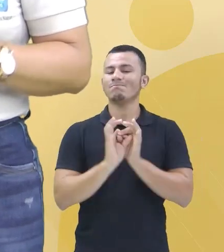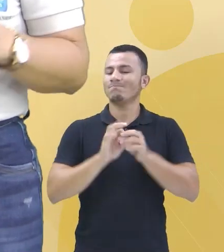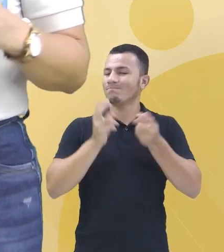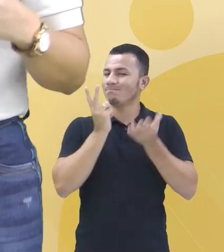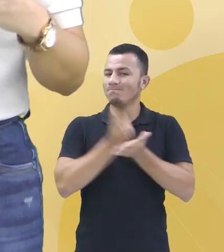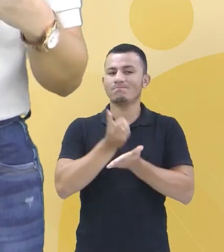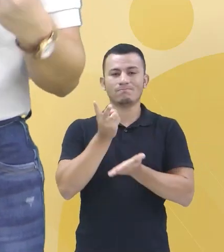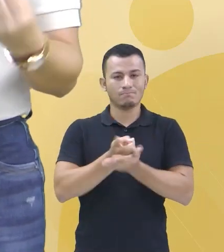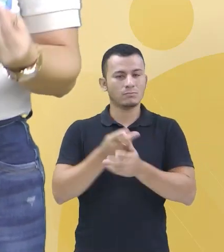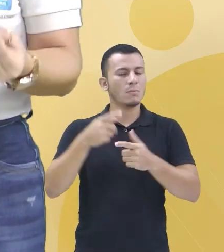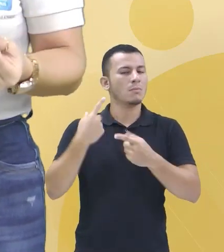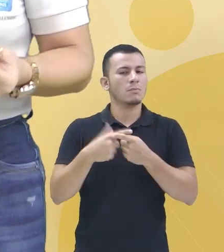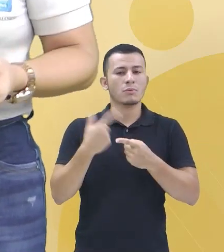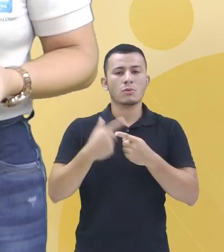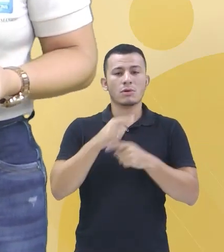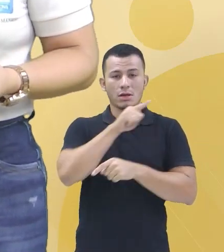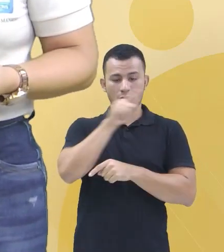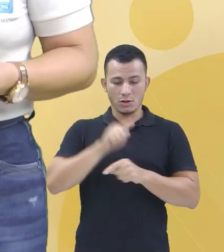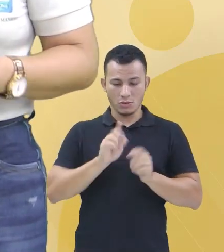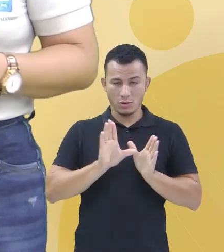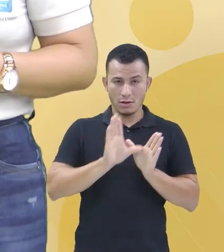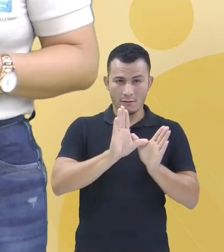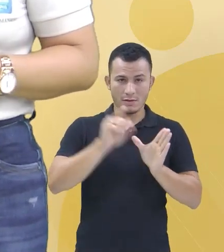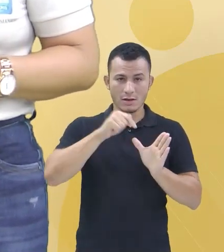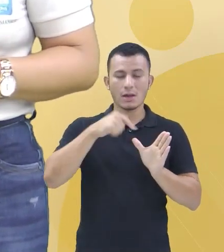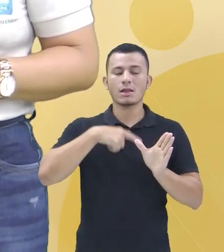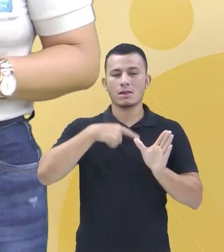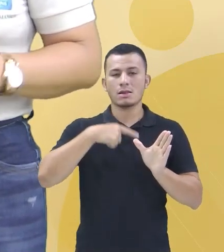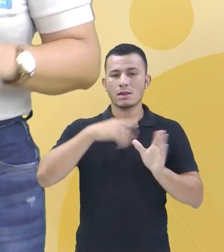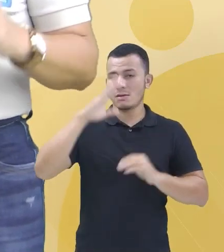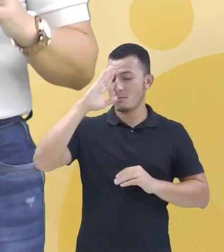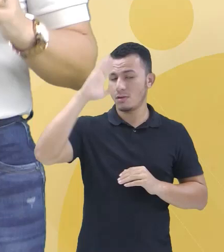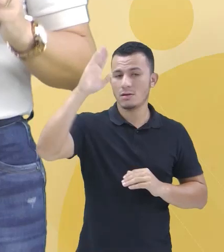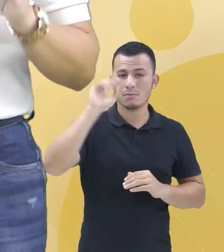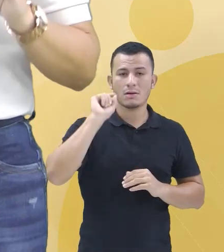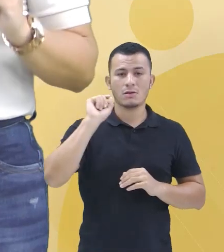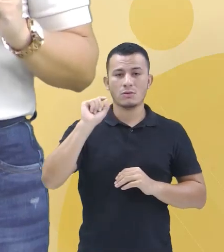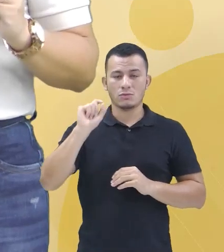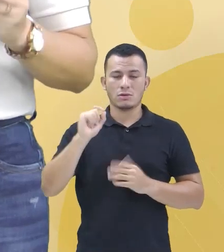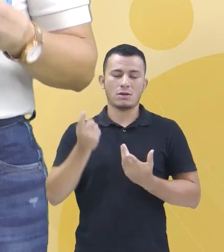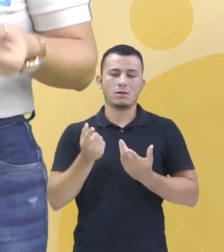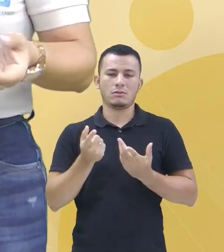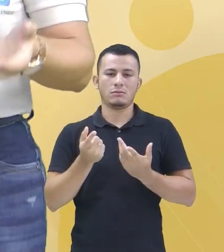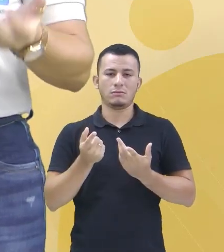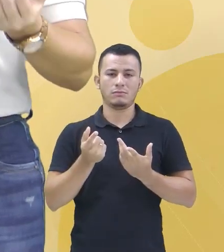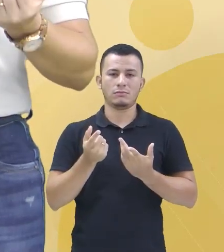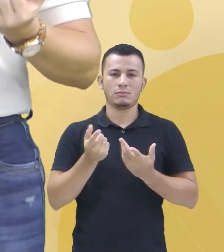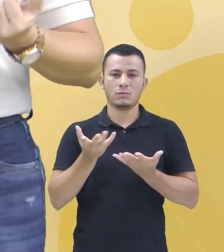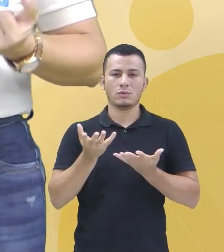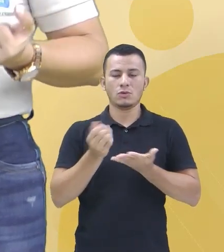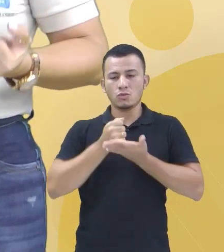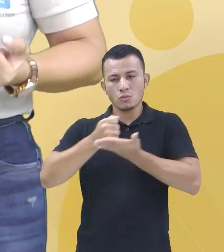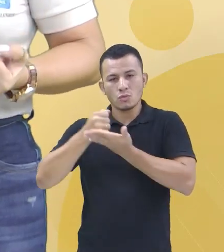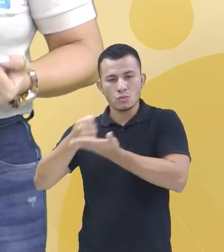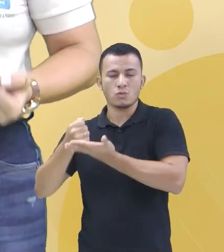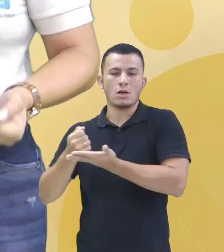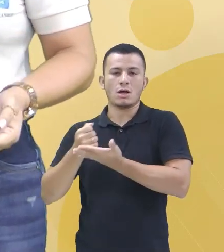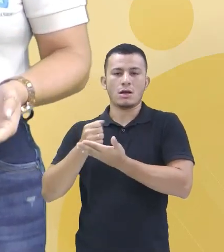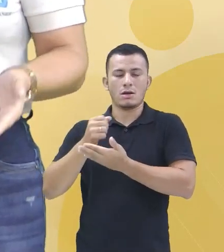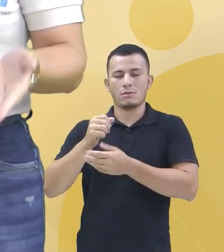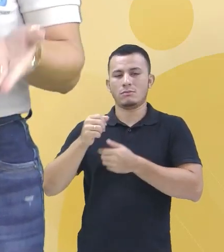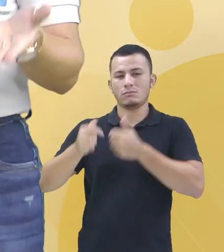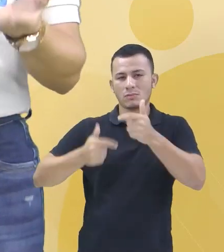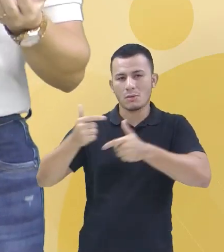Por quê? Porque a Zona Franca, ela tem um papel importante, além de ela empregar as